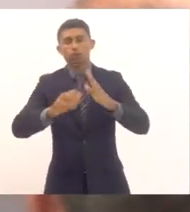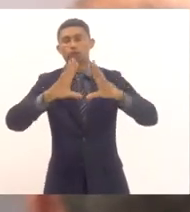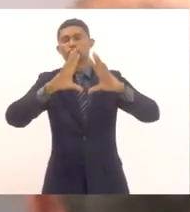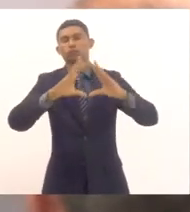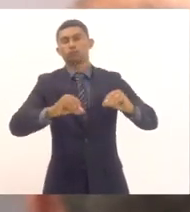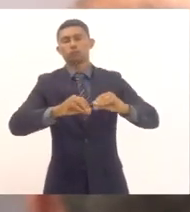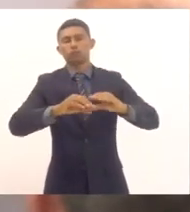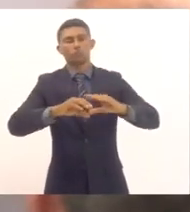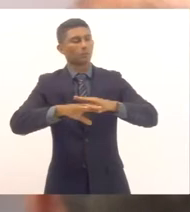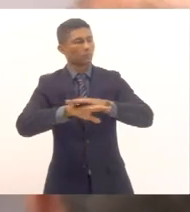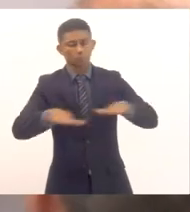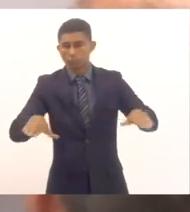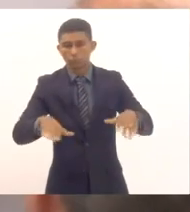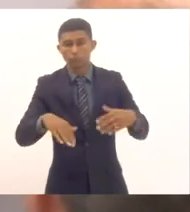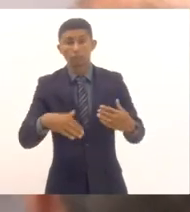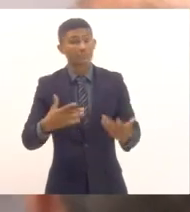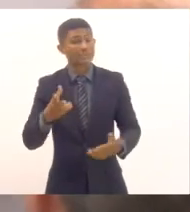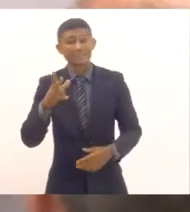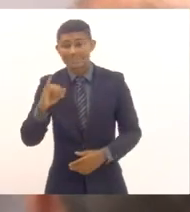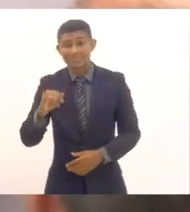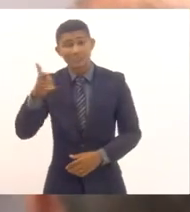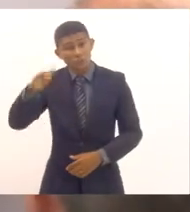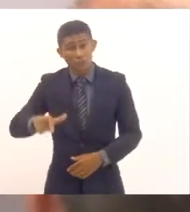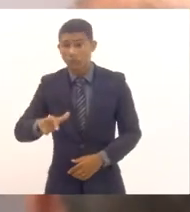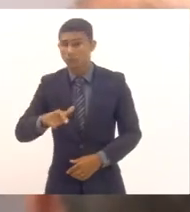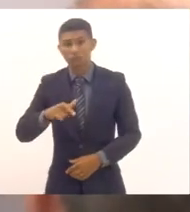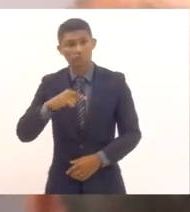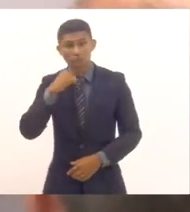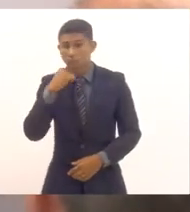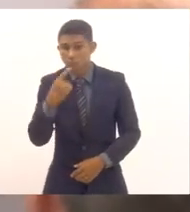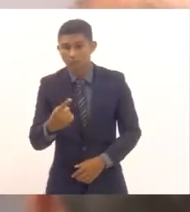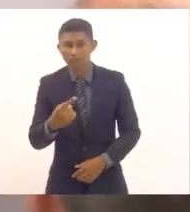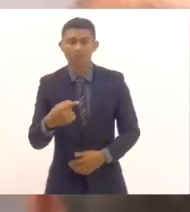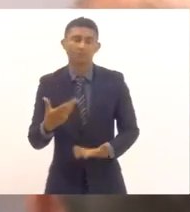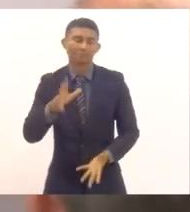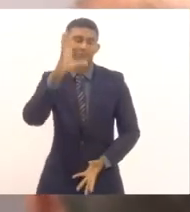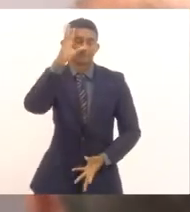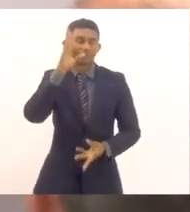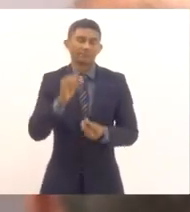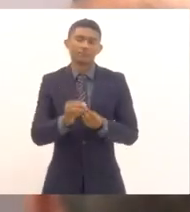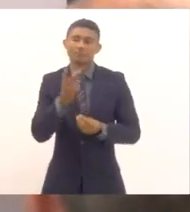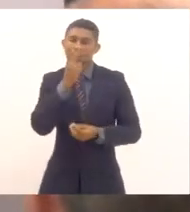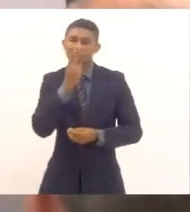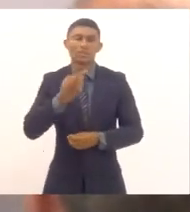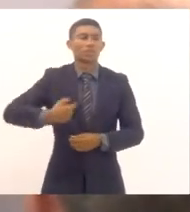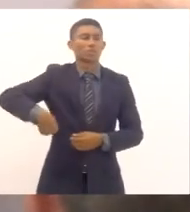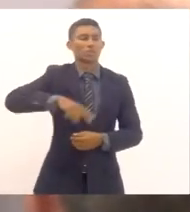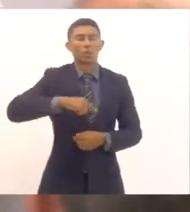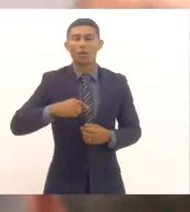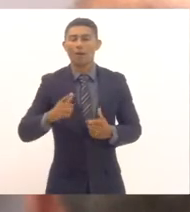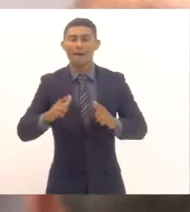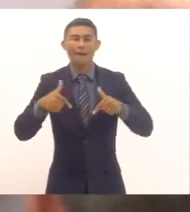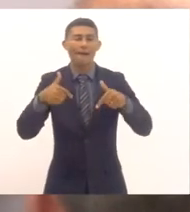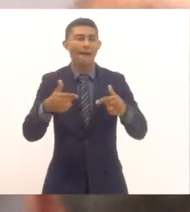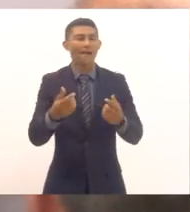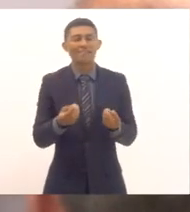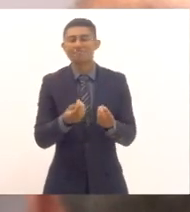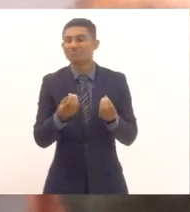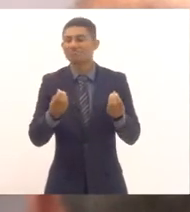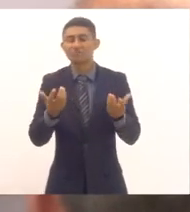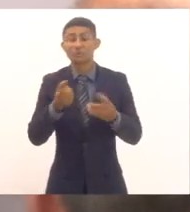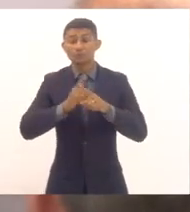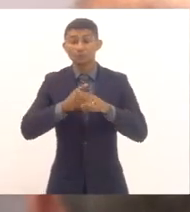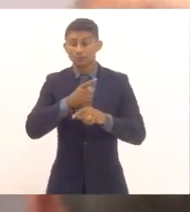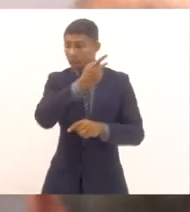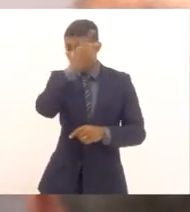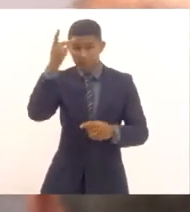mais uma vez eu me coloco dessa forma estaremos enxugando gelo é porque o passageiro fica à